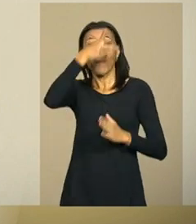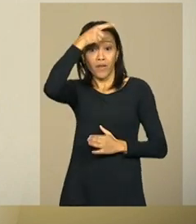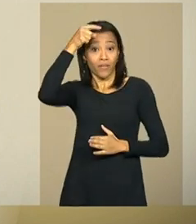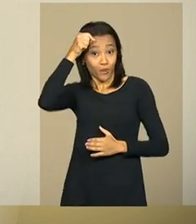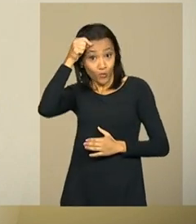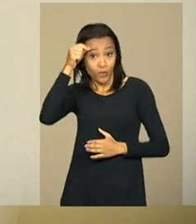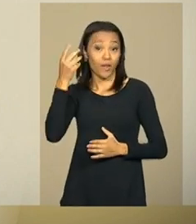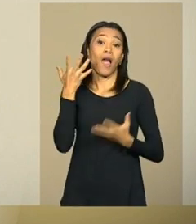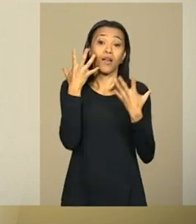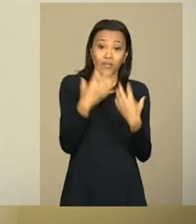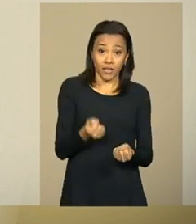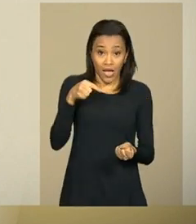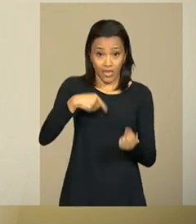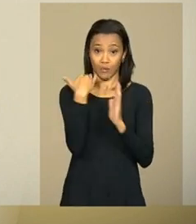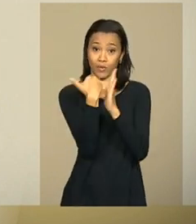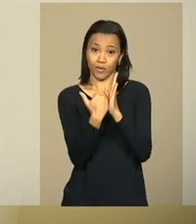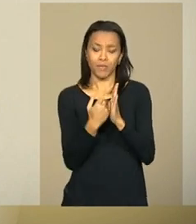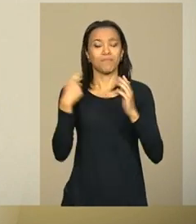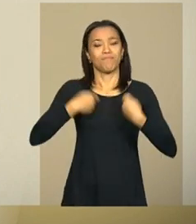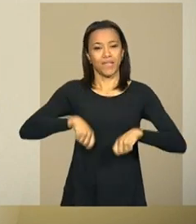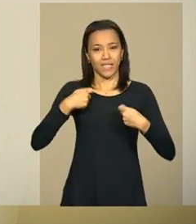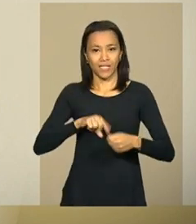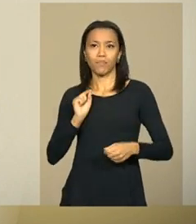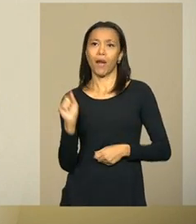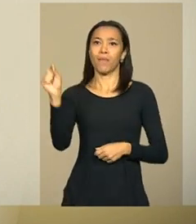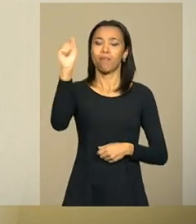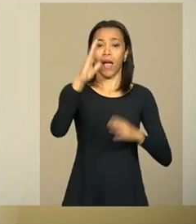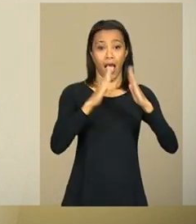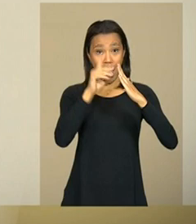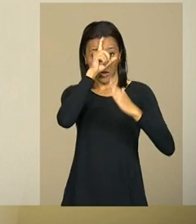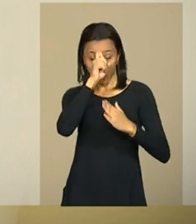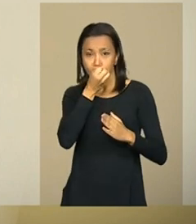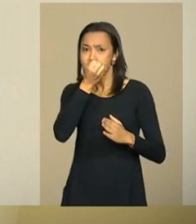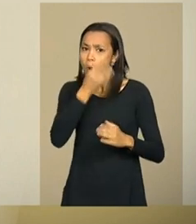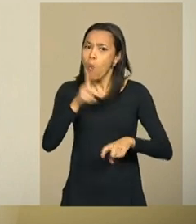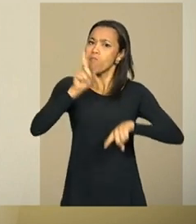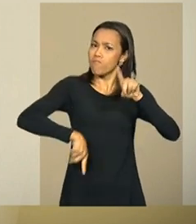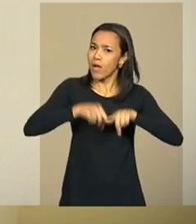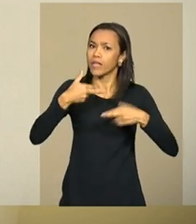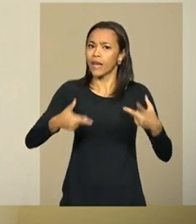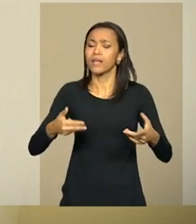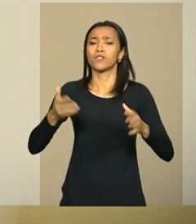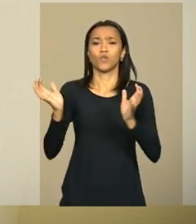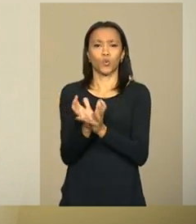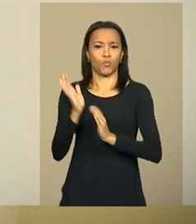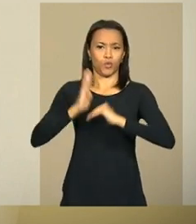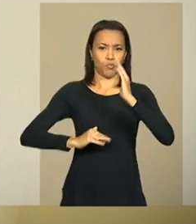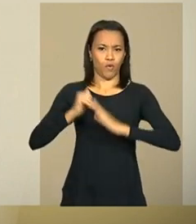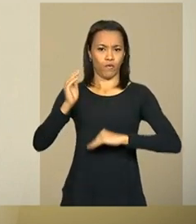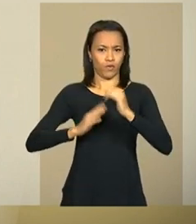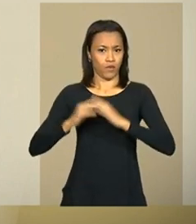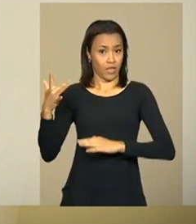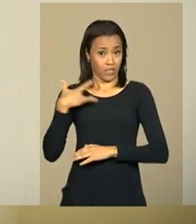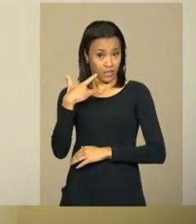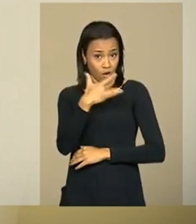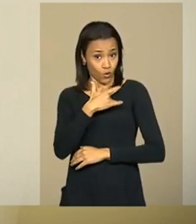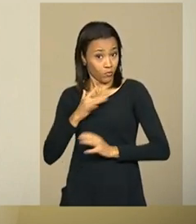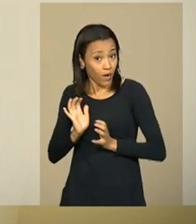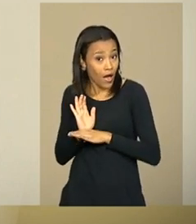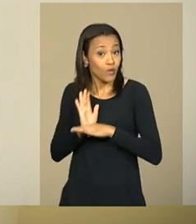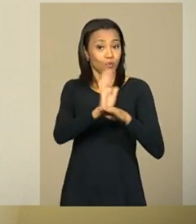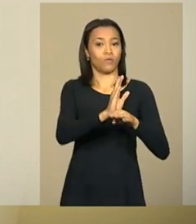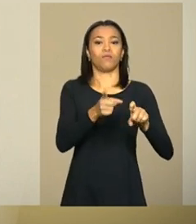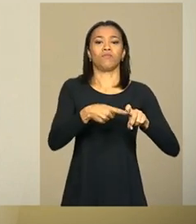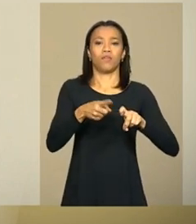do programa ela precisa ter poos de saúde com bons equipamentos e equipes de saúde para trabalhar junto com os